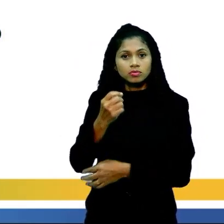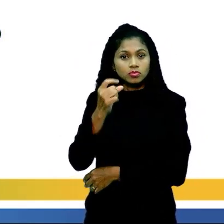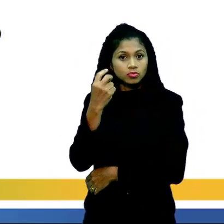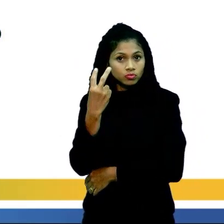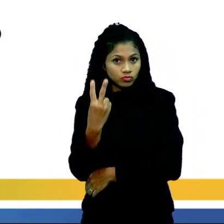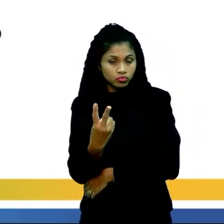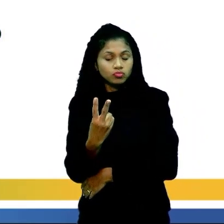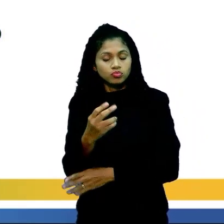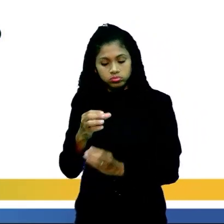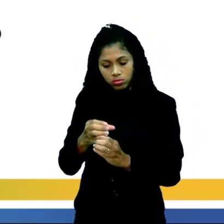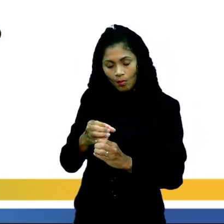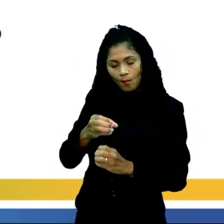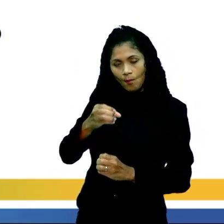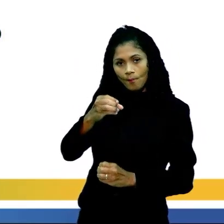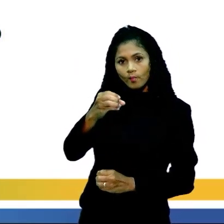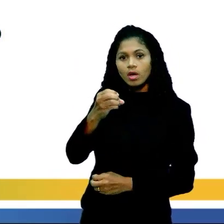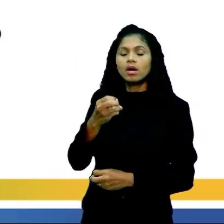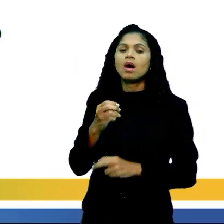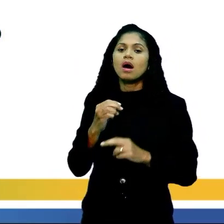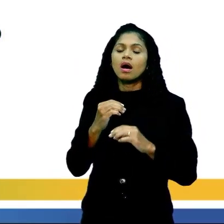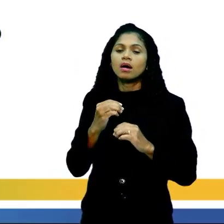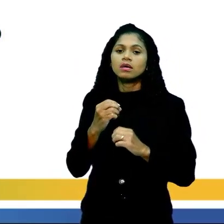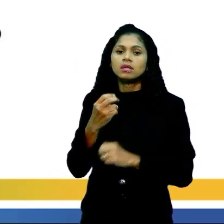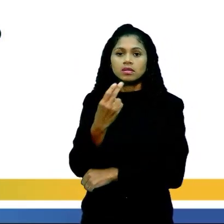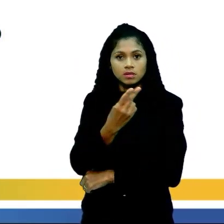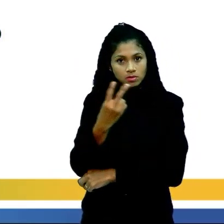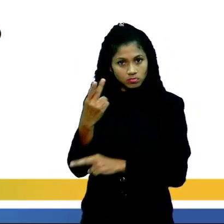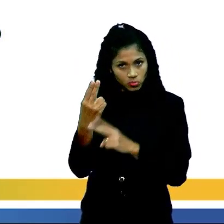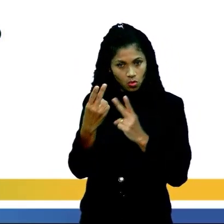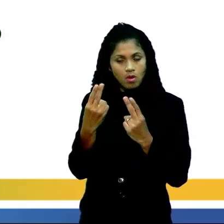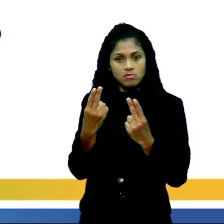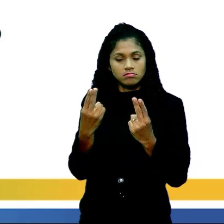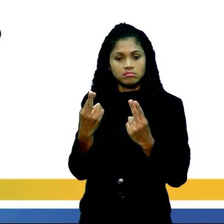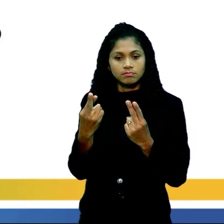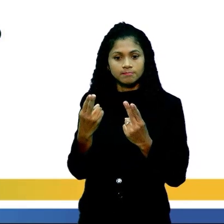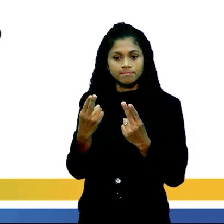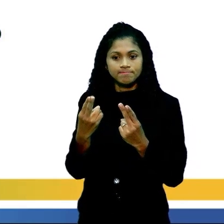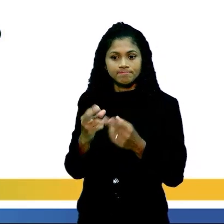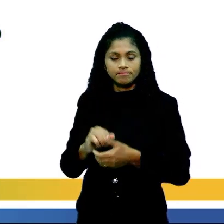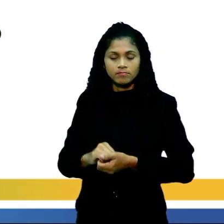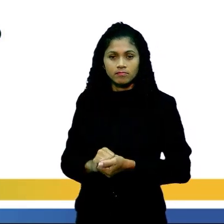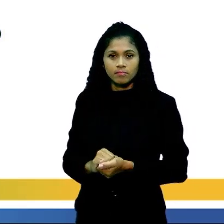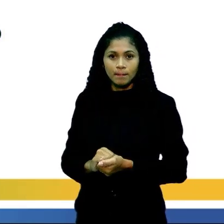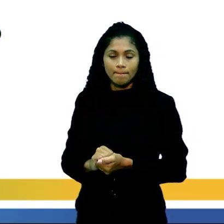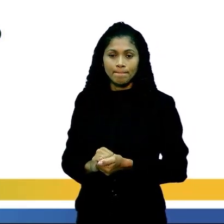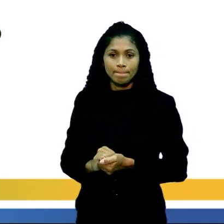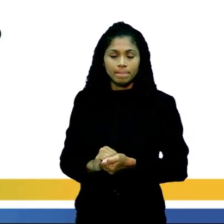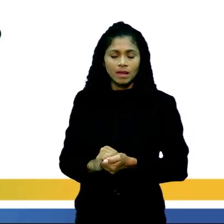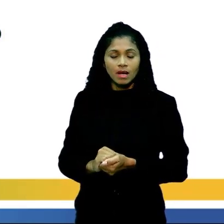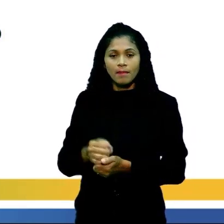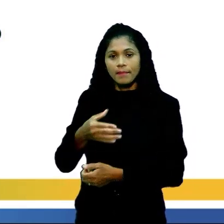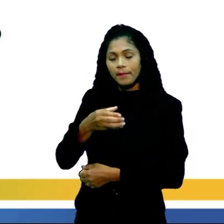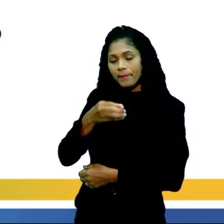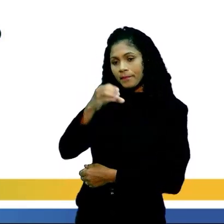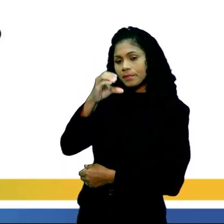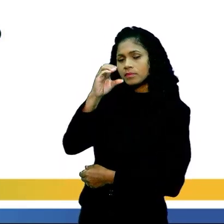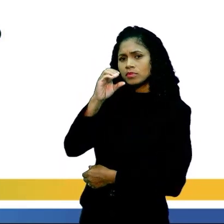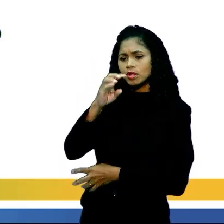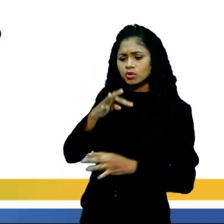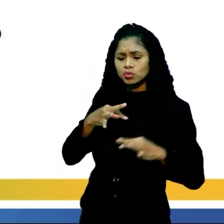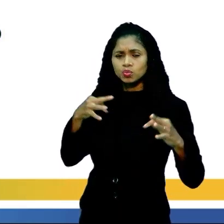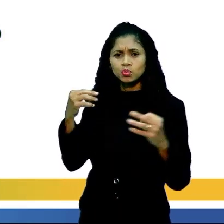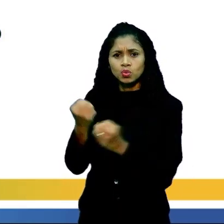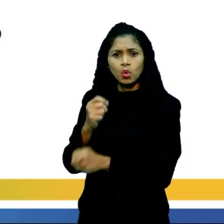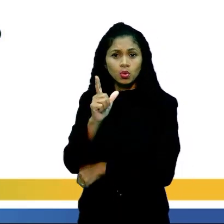procurando atender a recomendação médica e ainda de modo a consumir todo o líquido